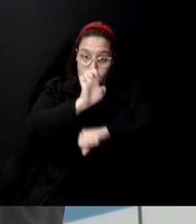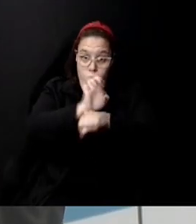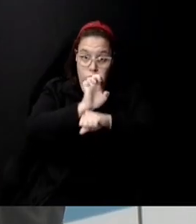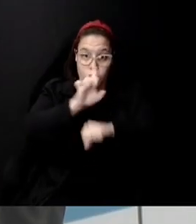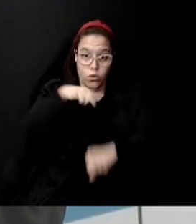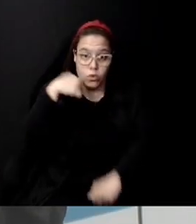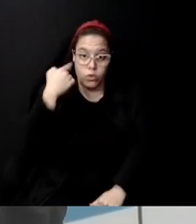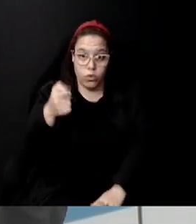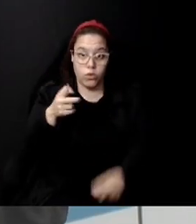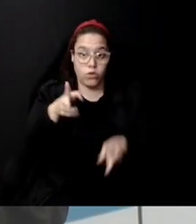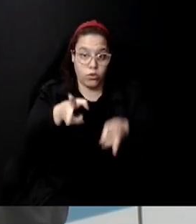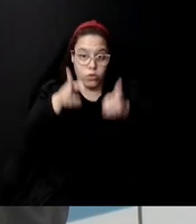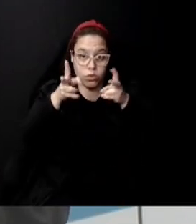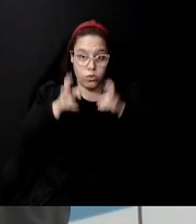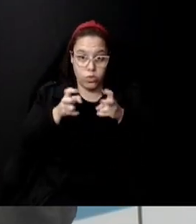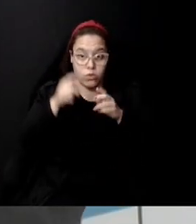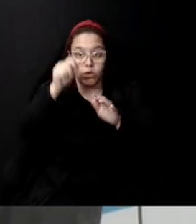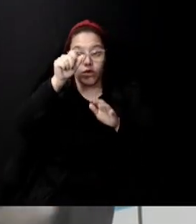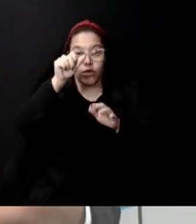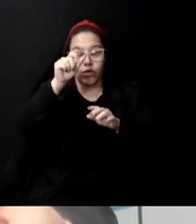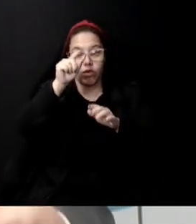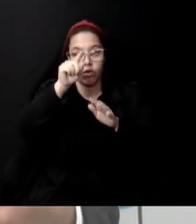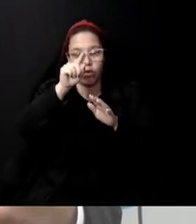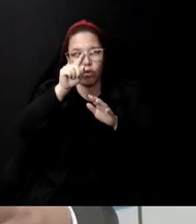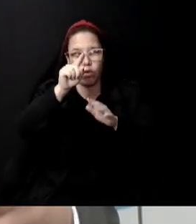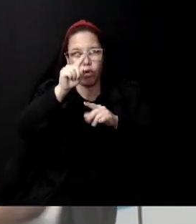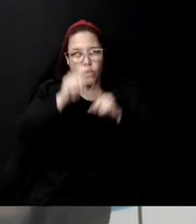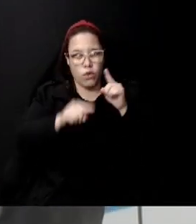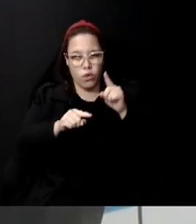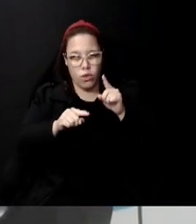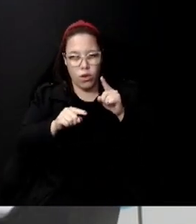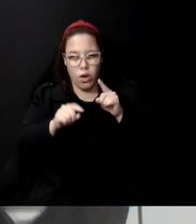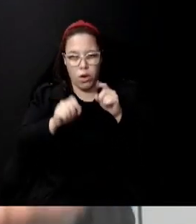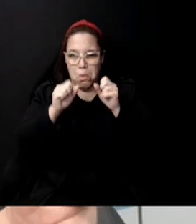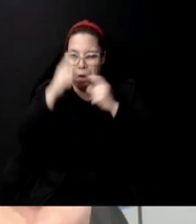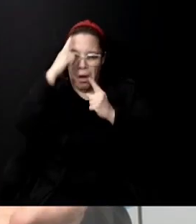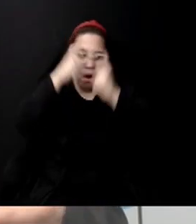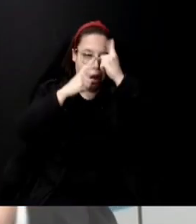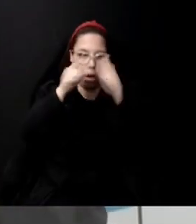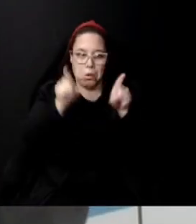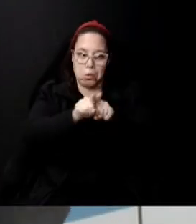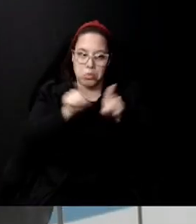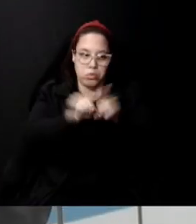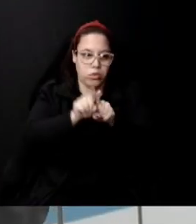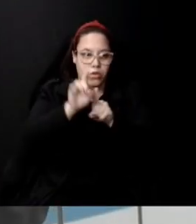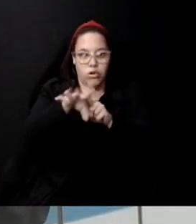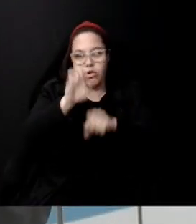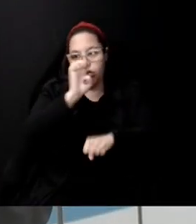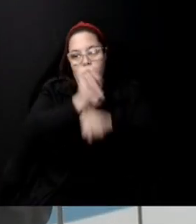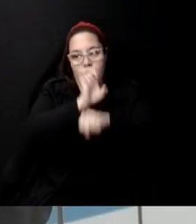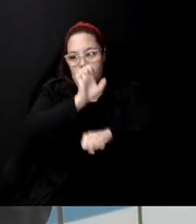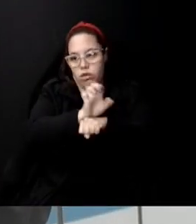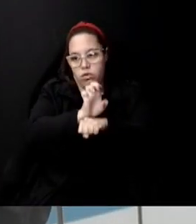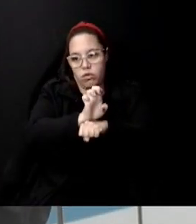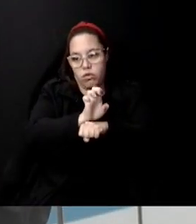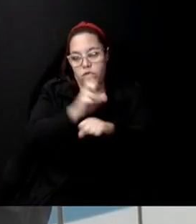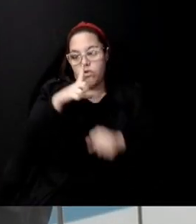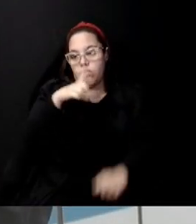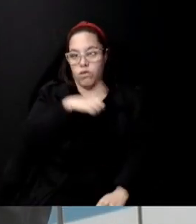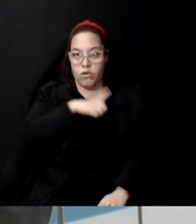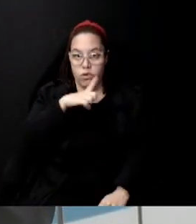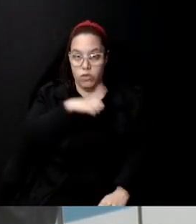que a violação pode acontecer por outros agentes que não apenas o Estado. Então a gente teve